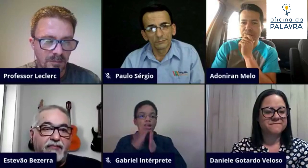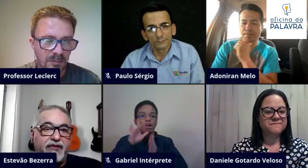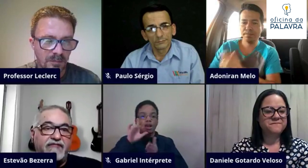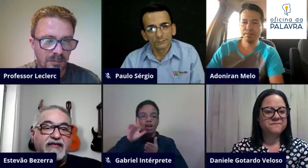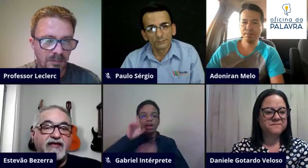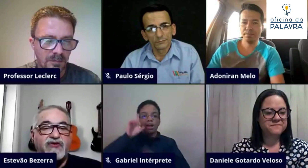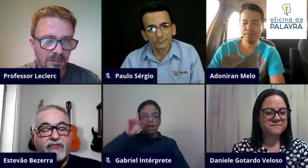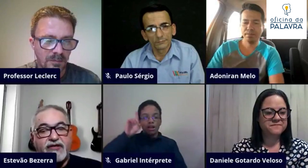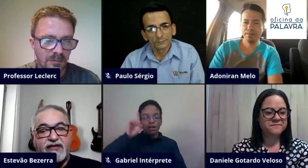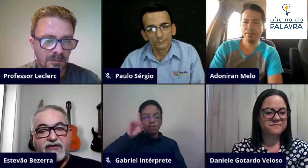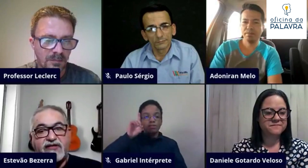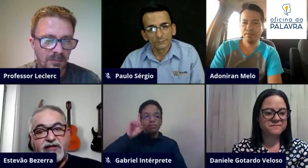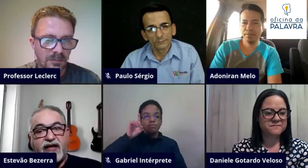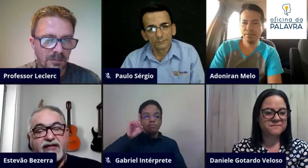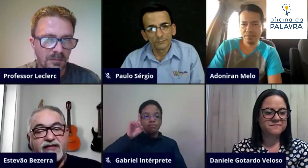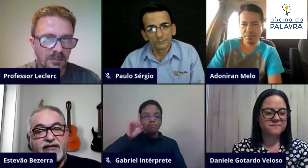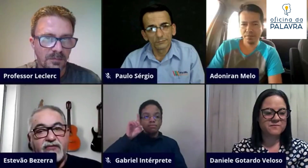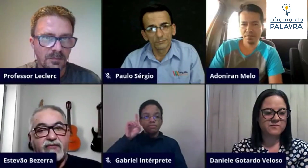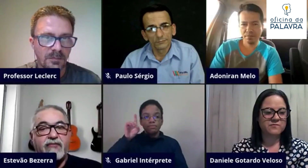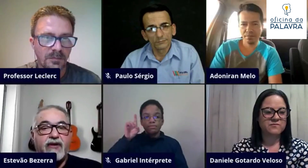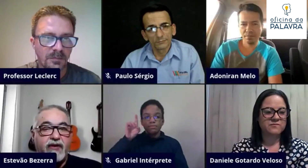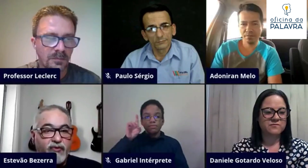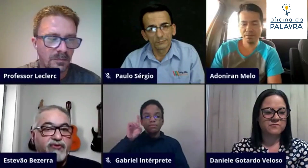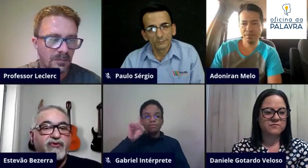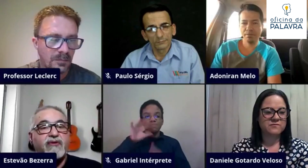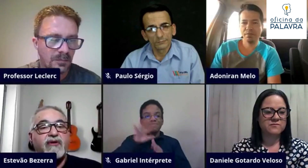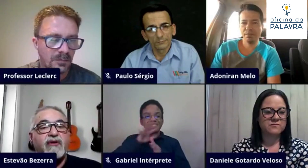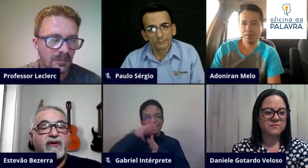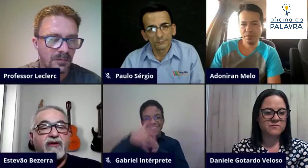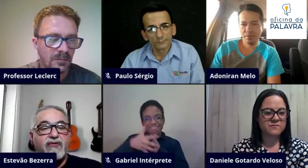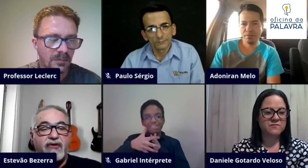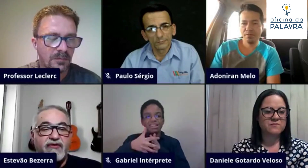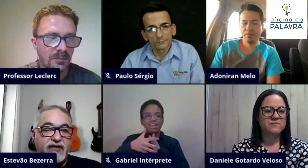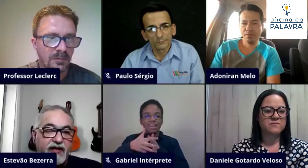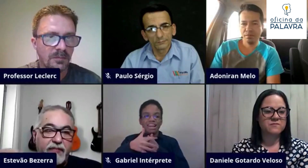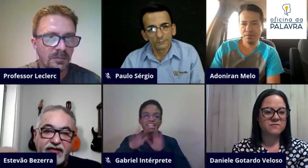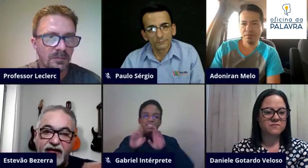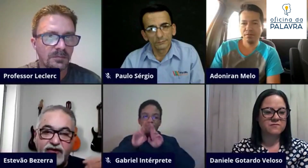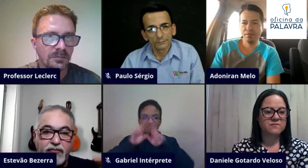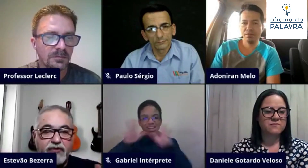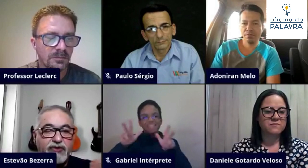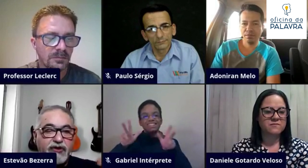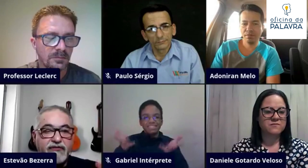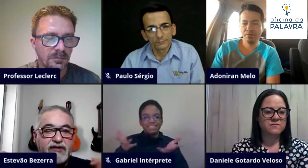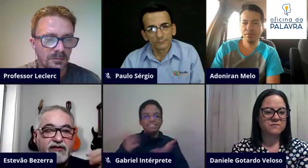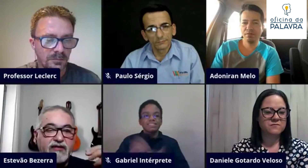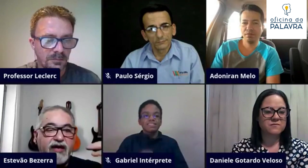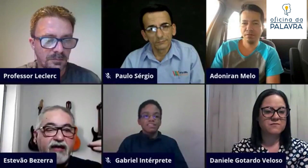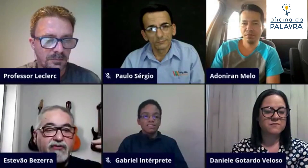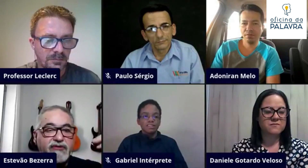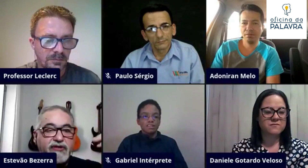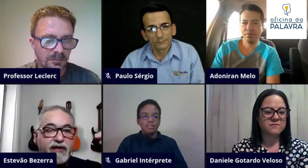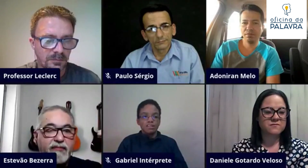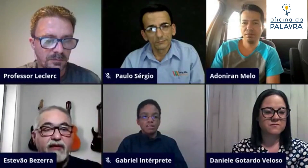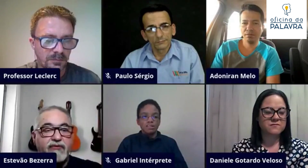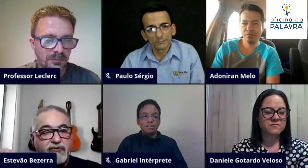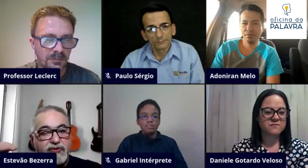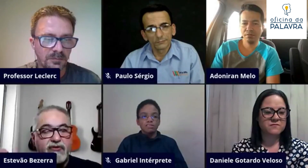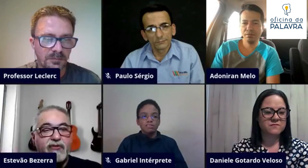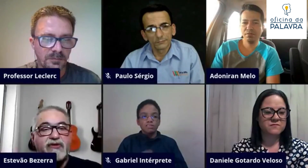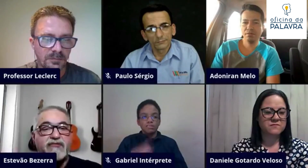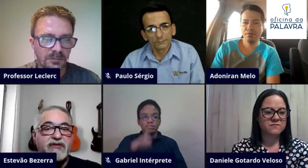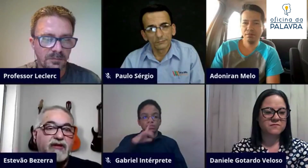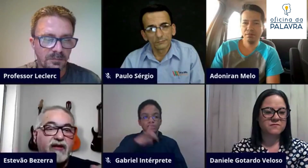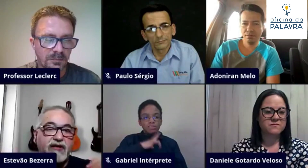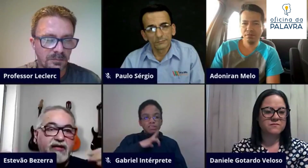você vai para poder fazer isso no processo de sinalização, é outro. E quando você tem que passar isso pelos crivos exegéticos,